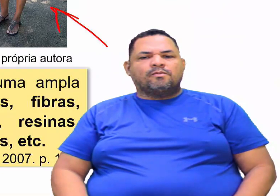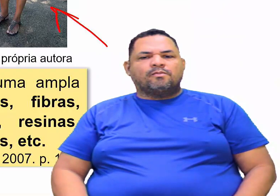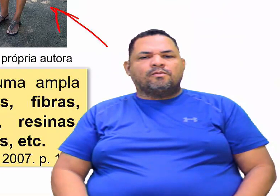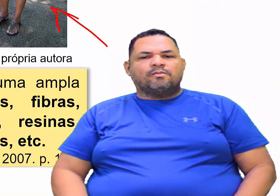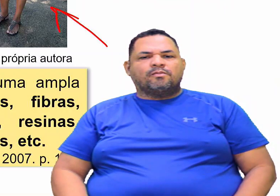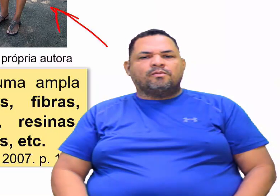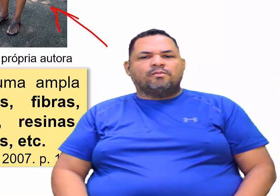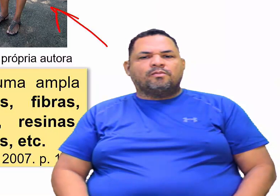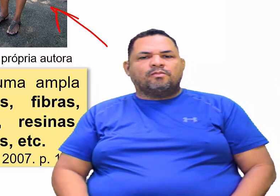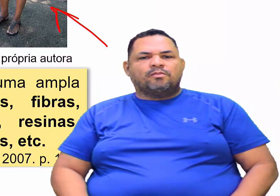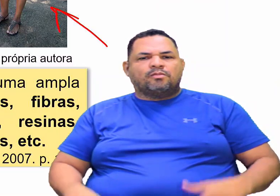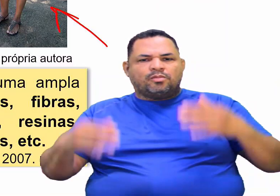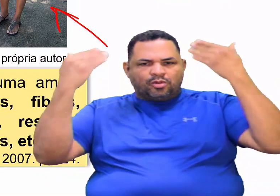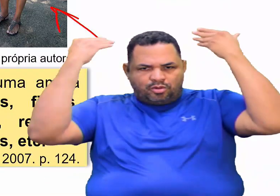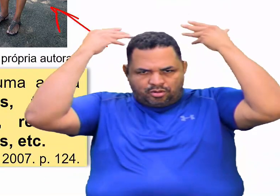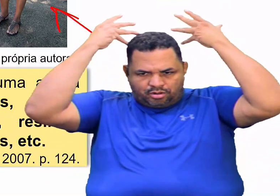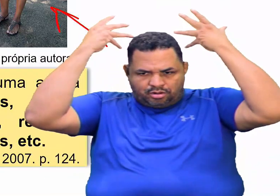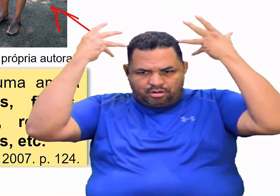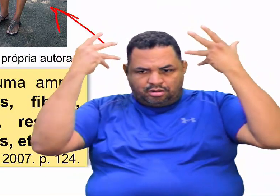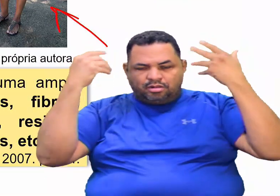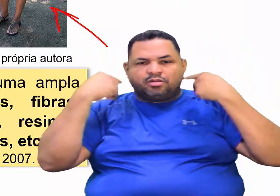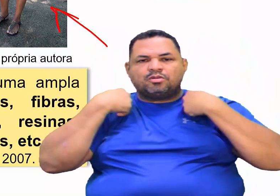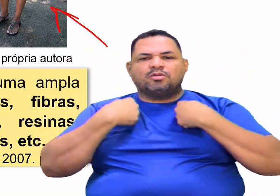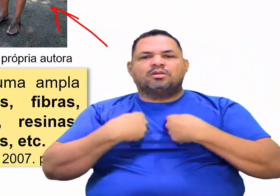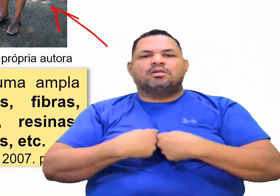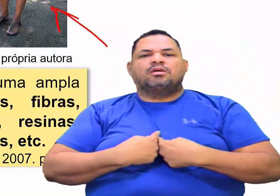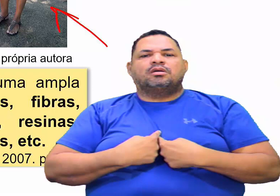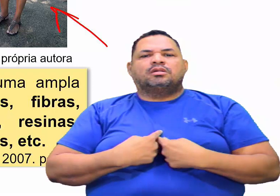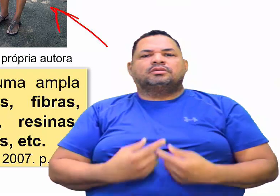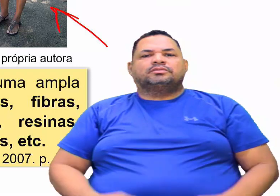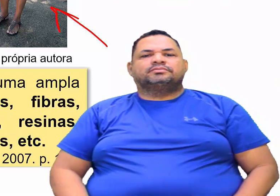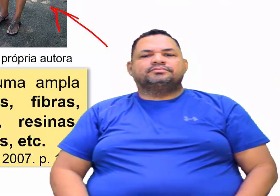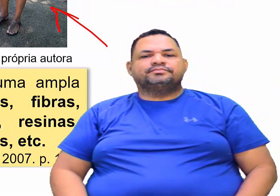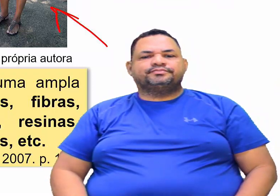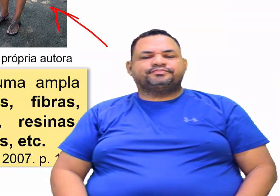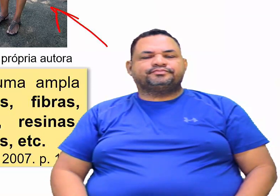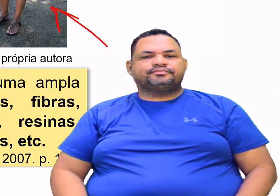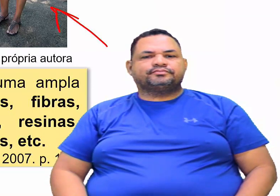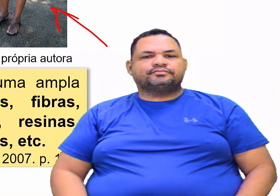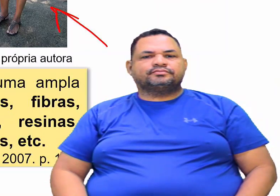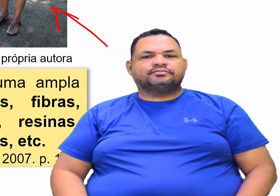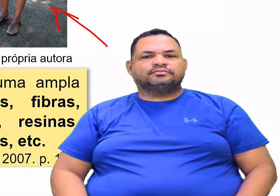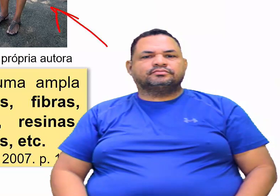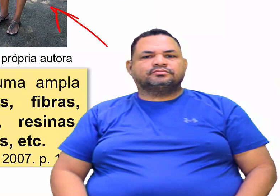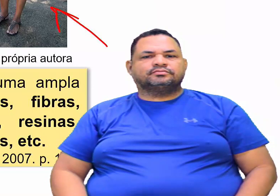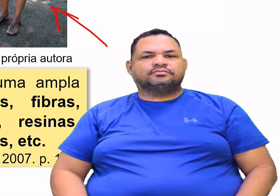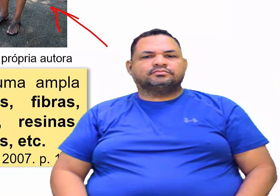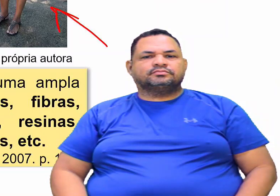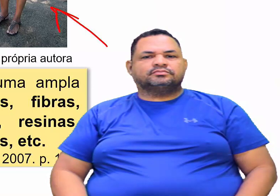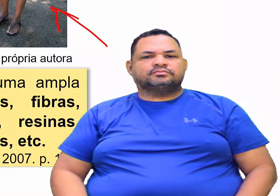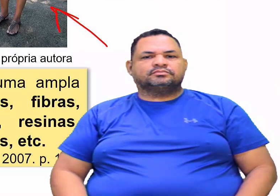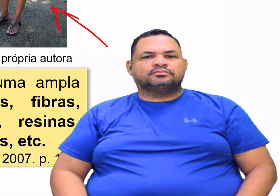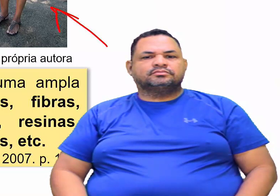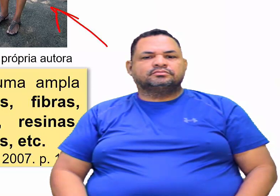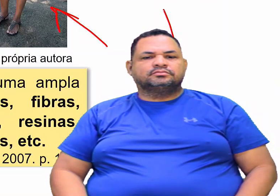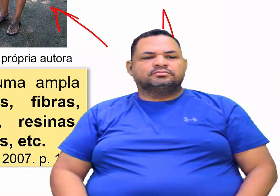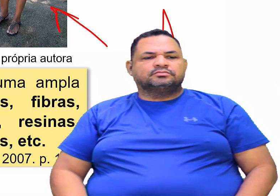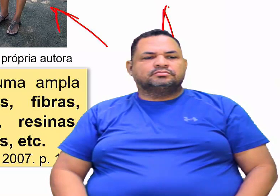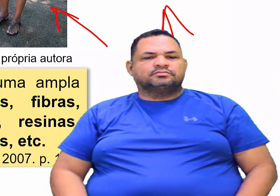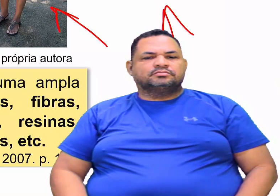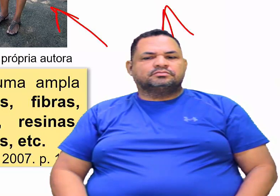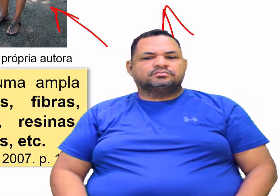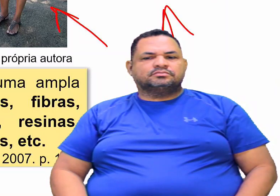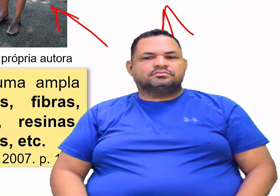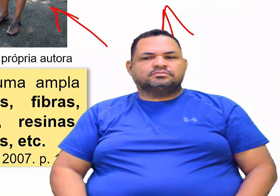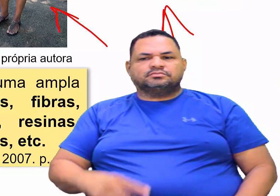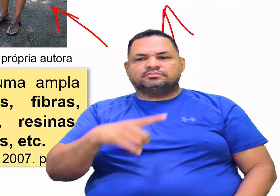ó, cocá, colares, né, tudo aí. E aqui também temos